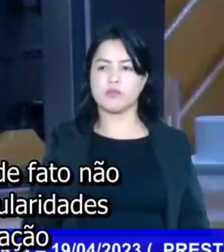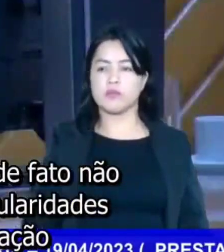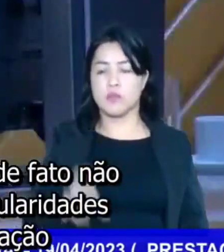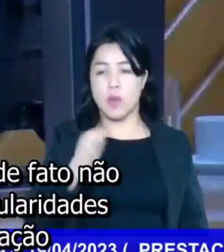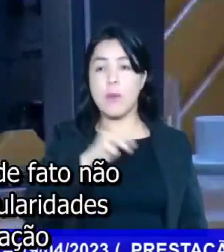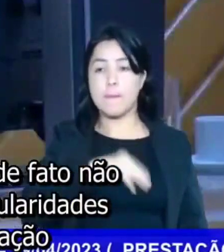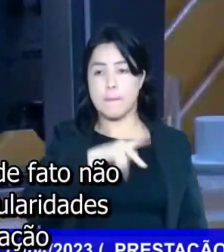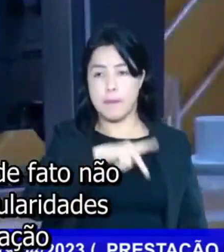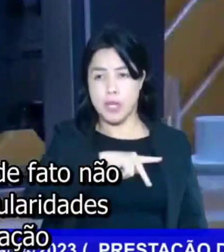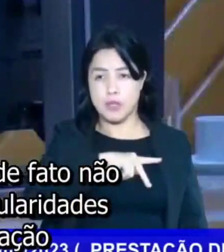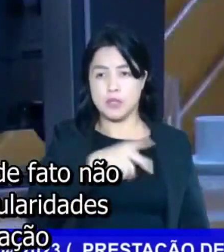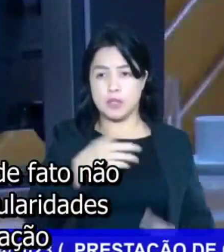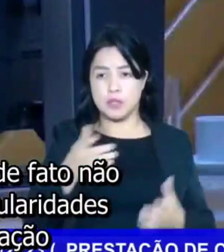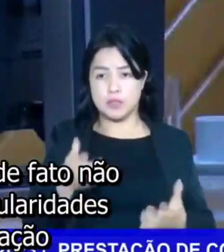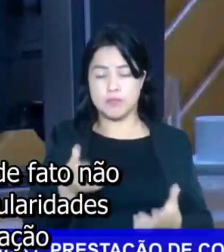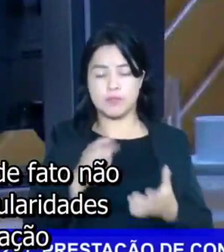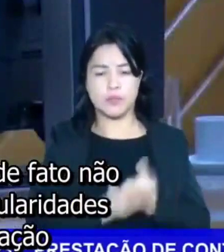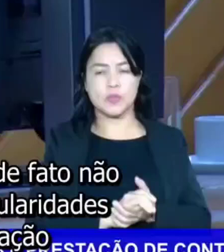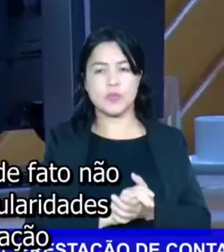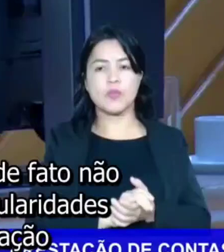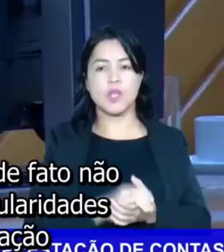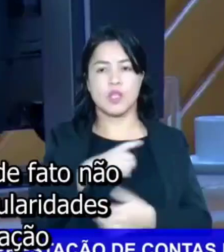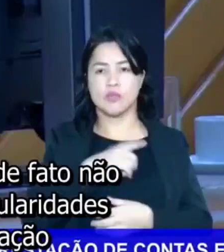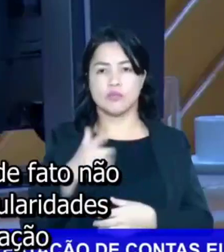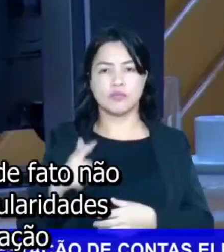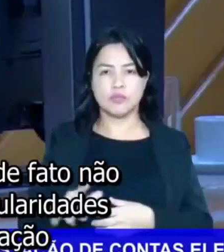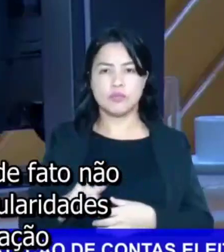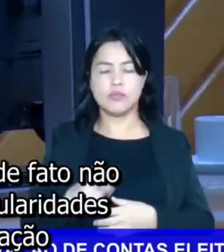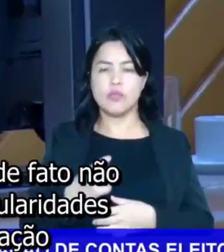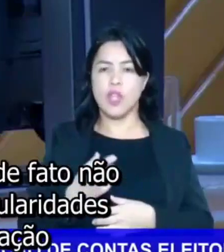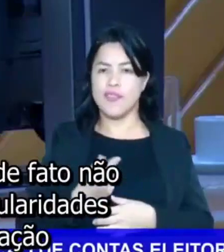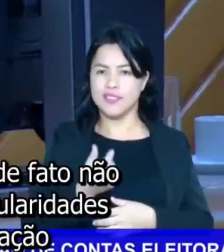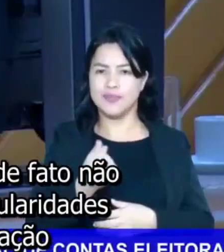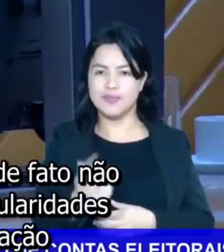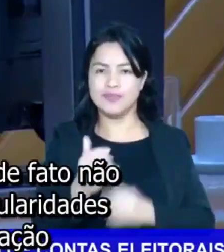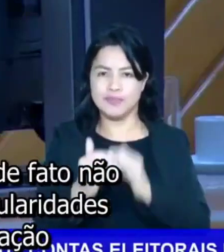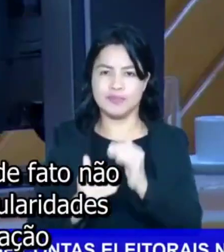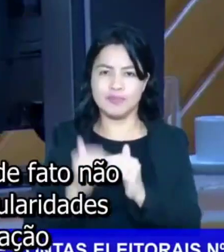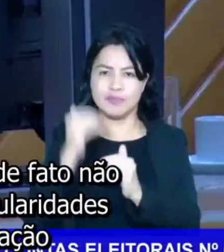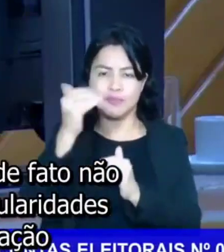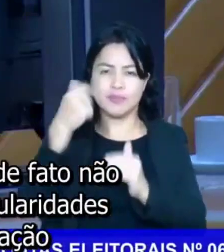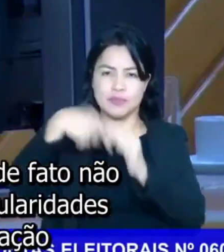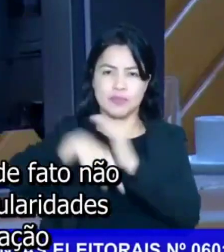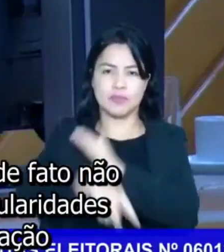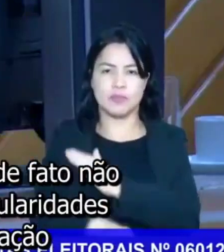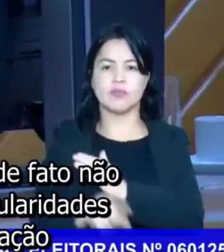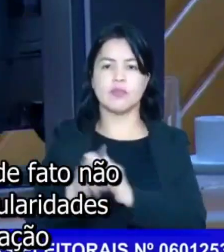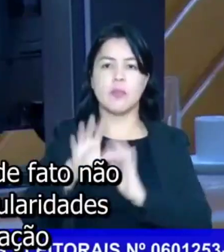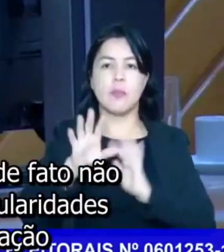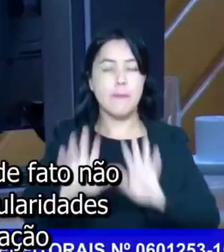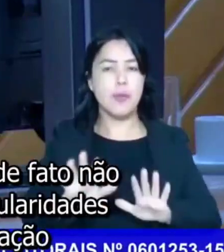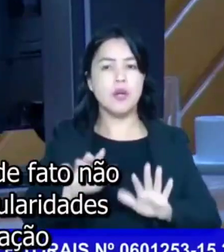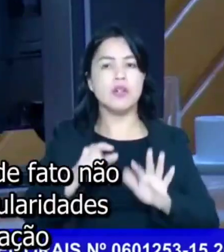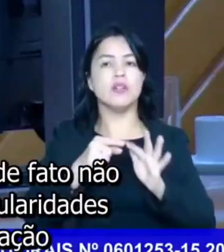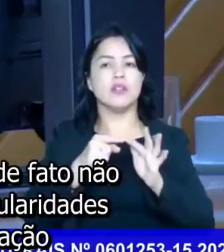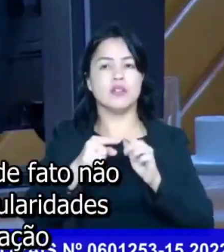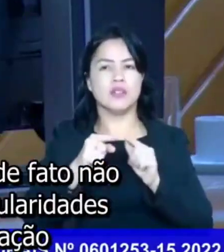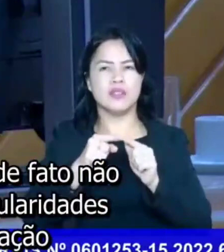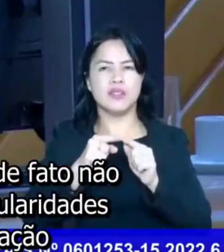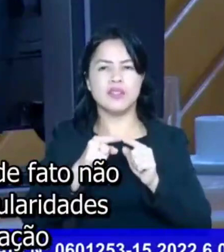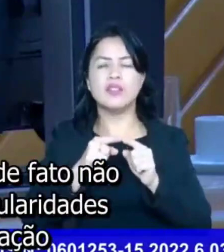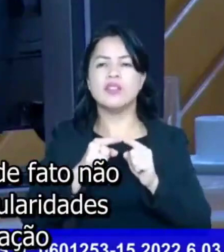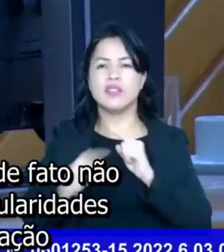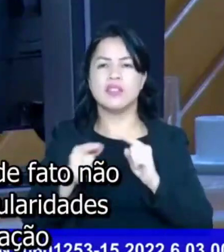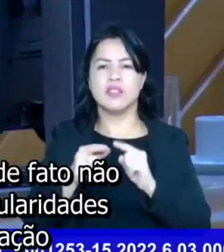Pablo, desembargador do Ministério Público, fazendo a leitura na tela de seu computador. As irregularidades são suficientes